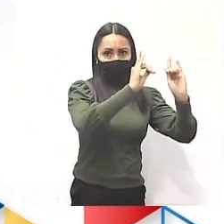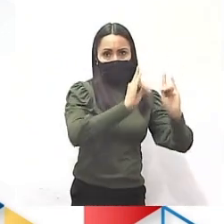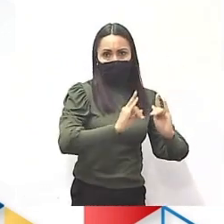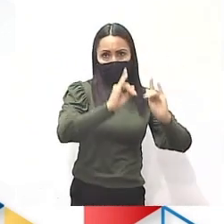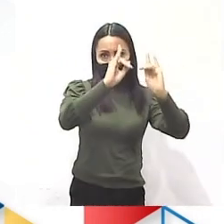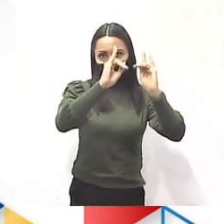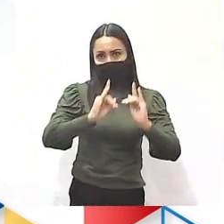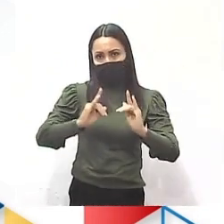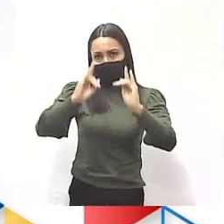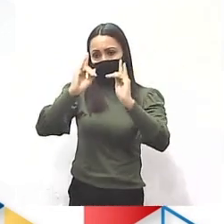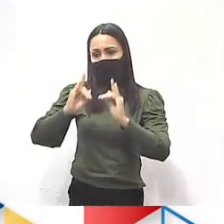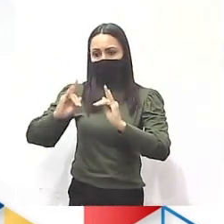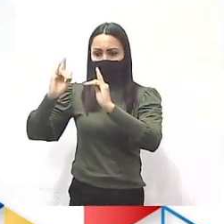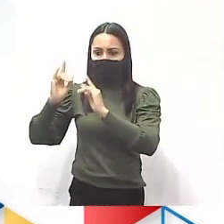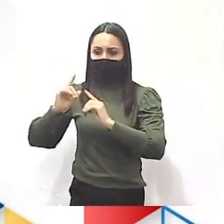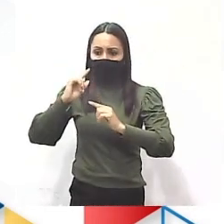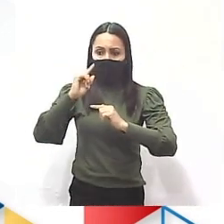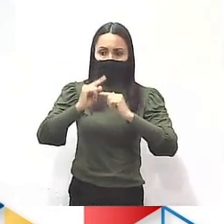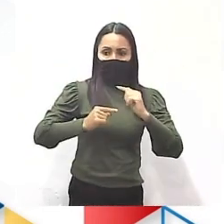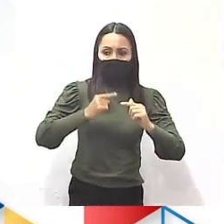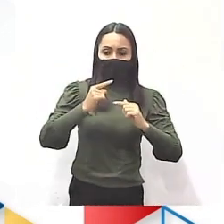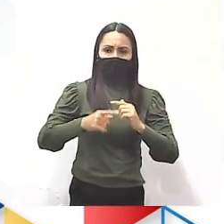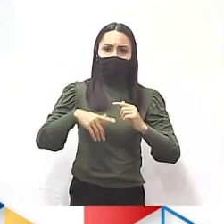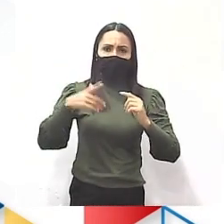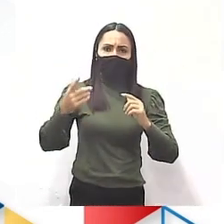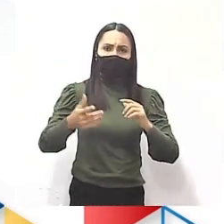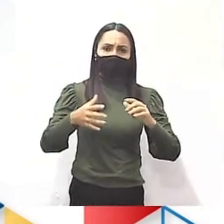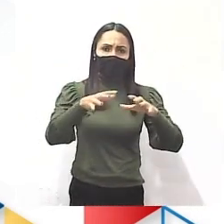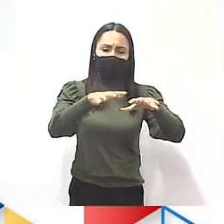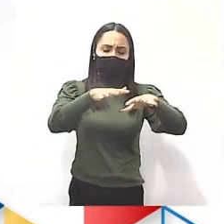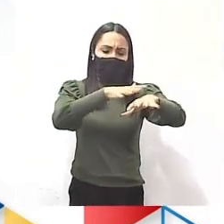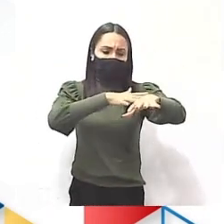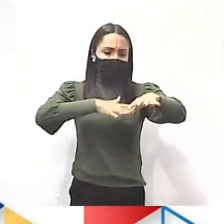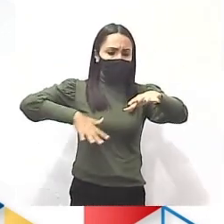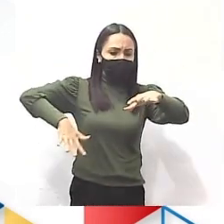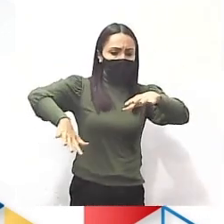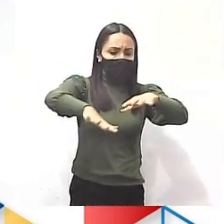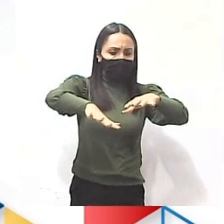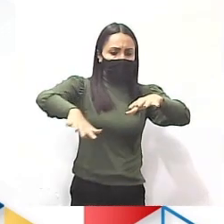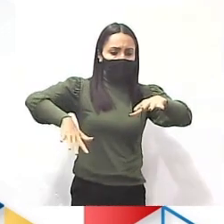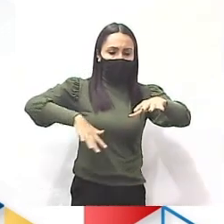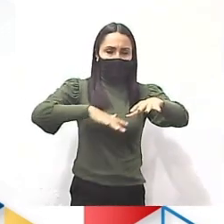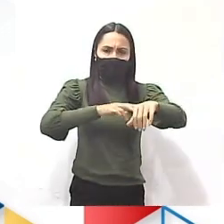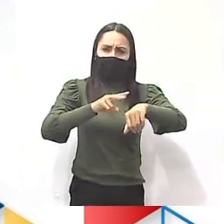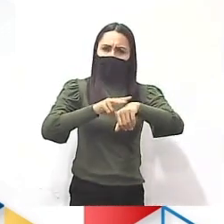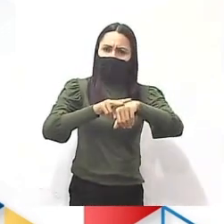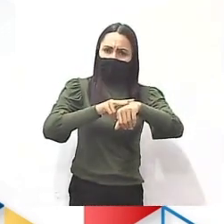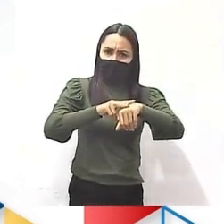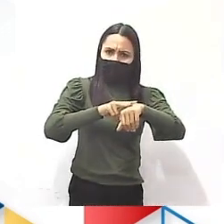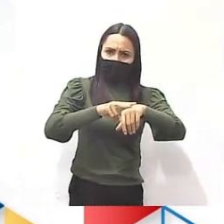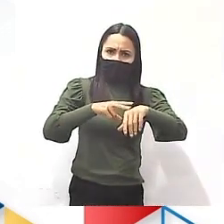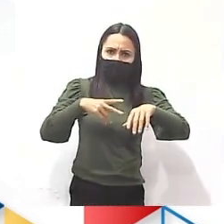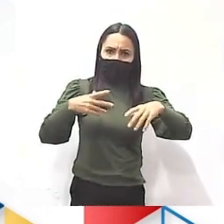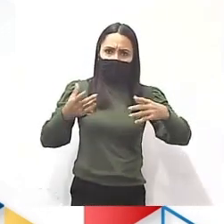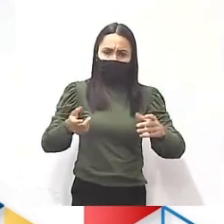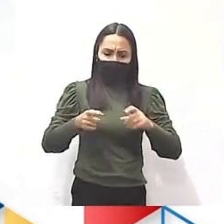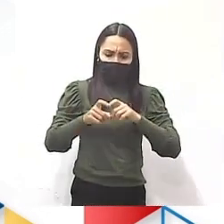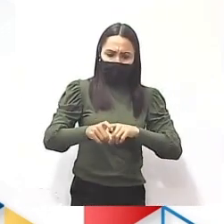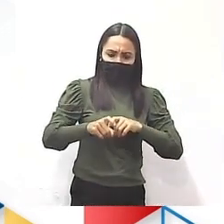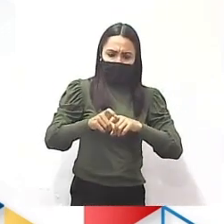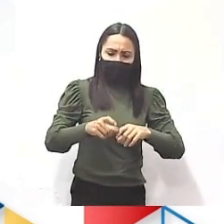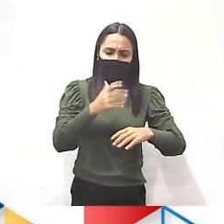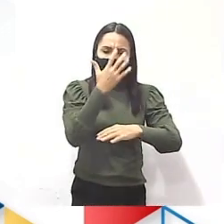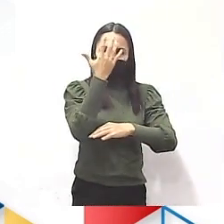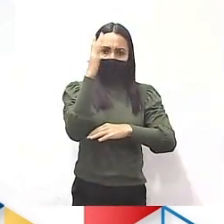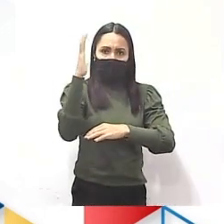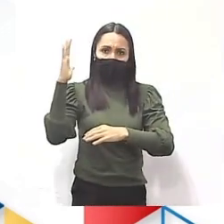muitos prédios, e depois dela a gente só vê ali aquele campo verde, aquela vegetação. Por quê? Esse fenômeno ele vai